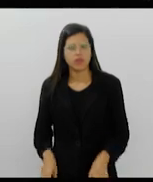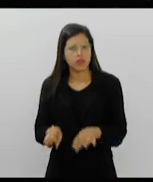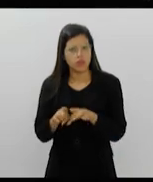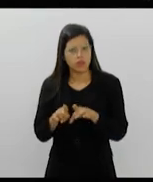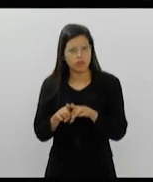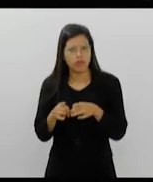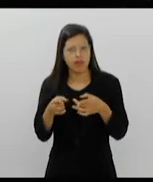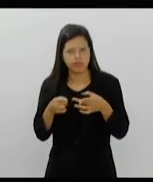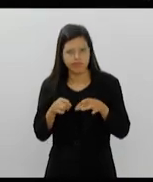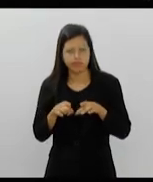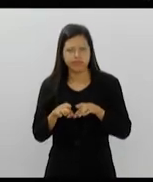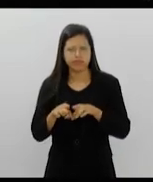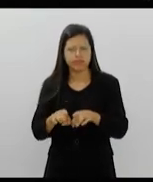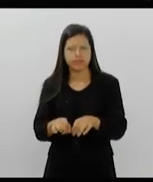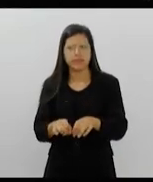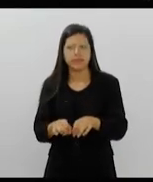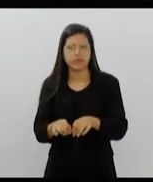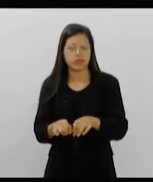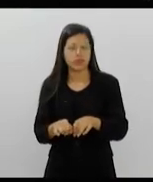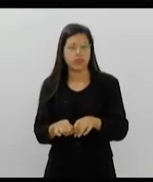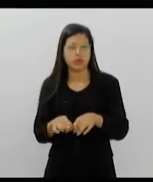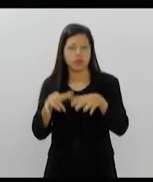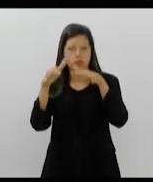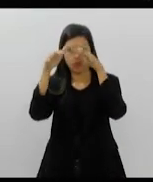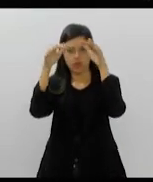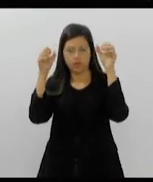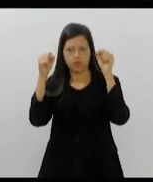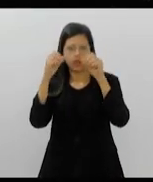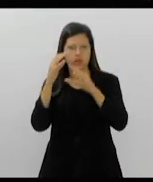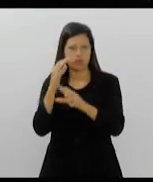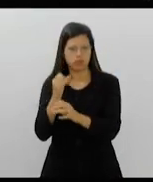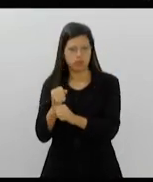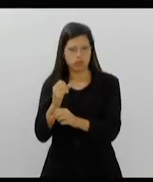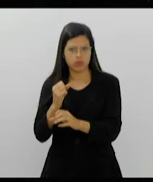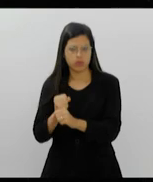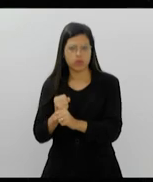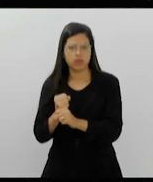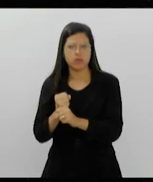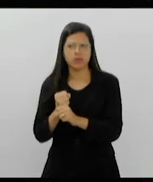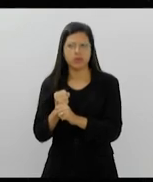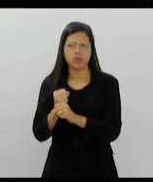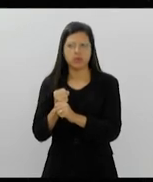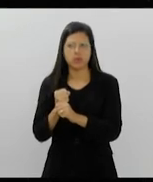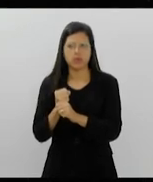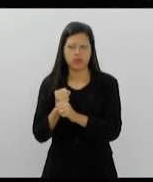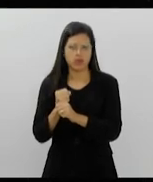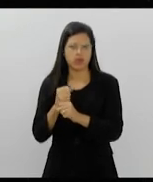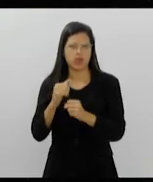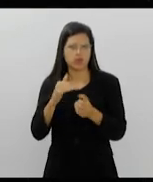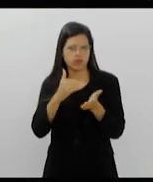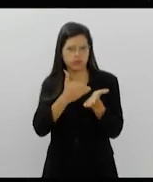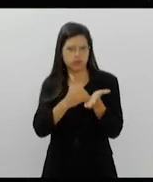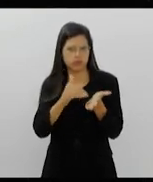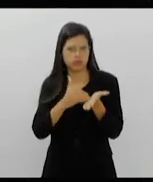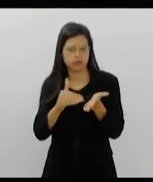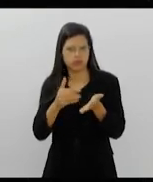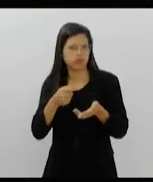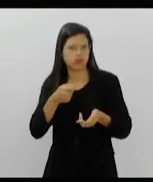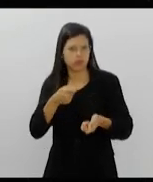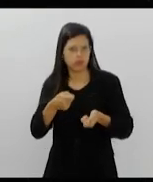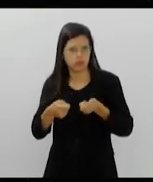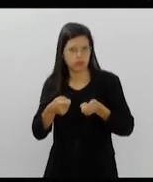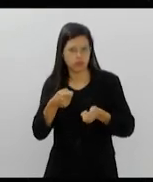Concomitantemente, o próprio Tribunal de Contas, através da Secretaria de Controle